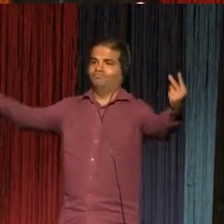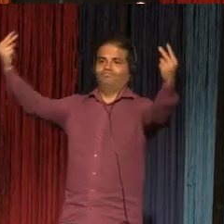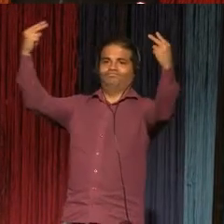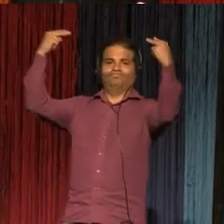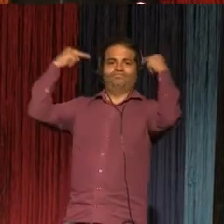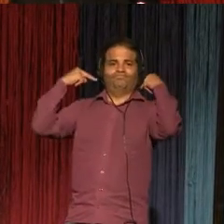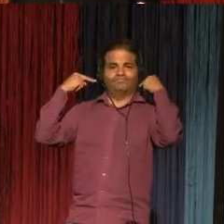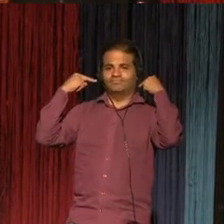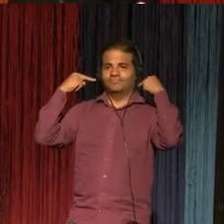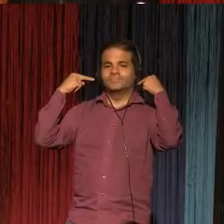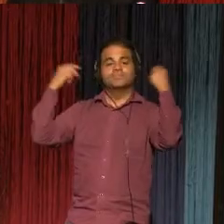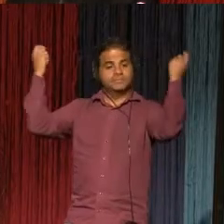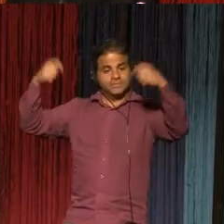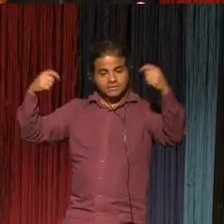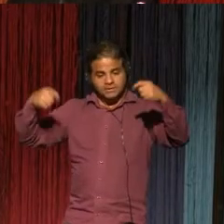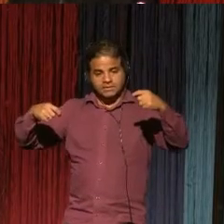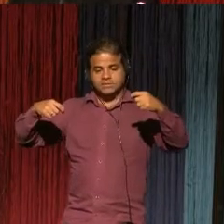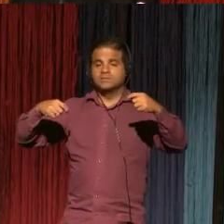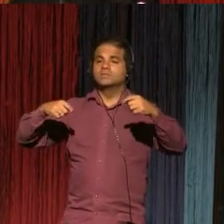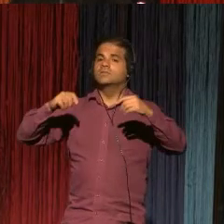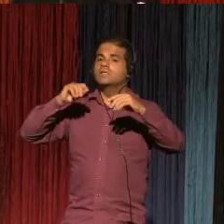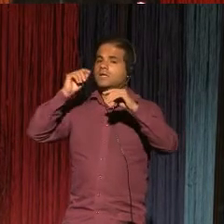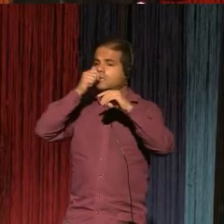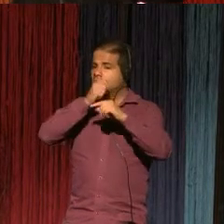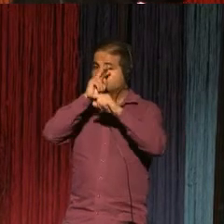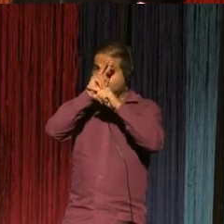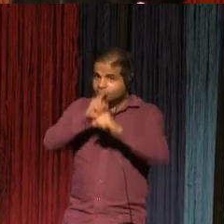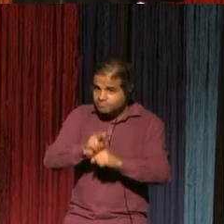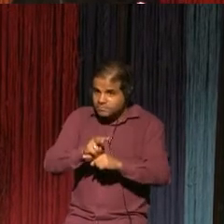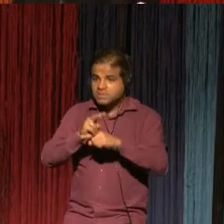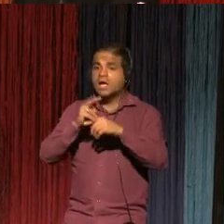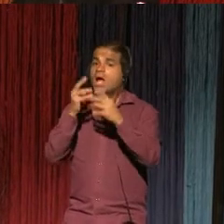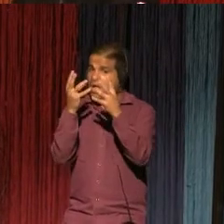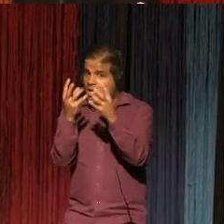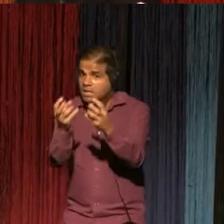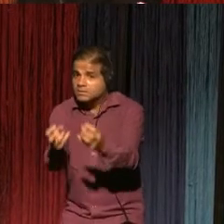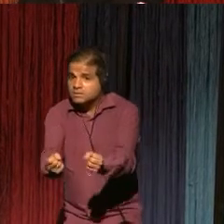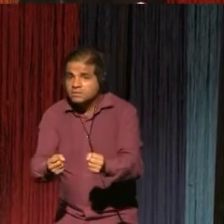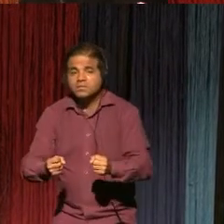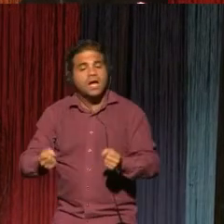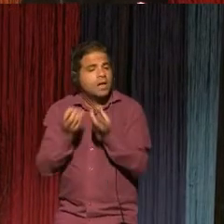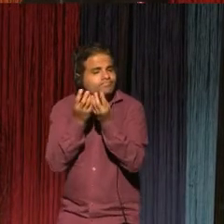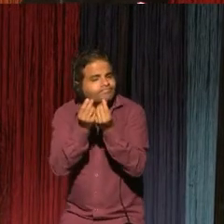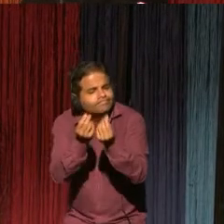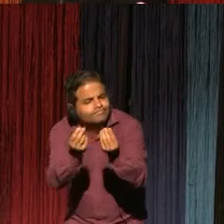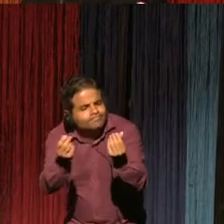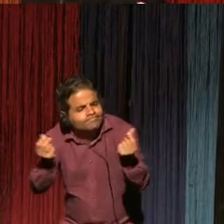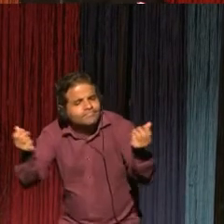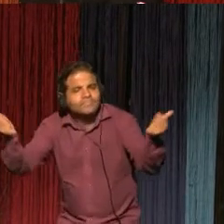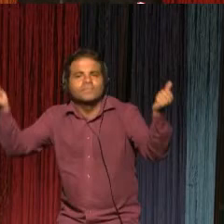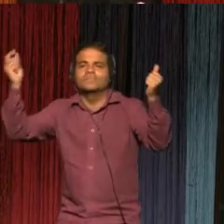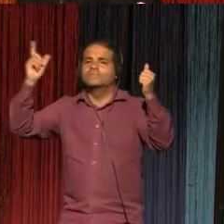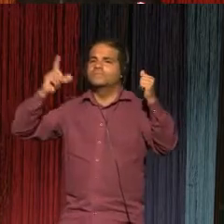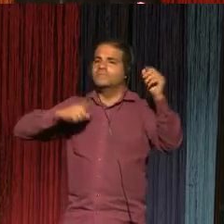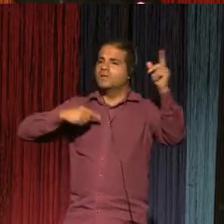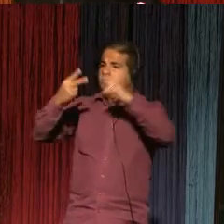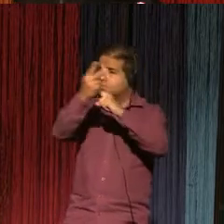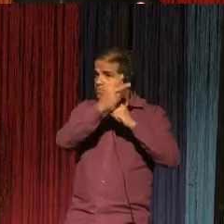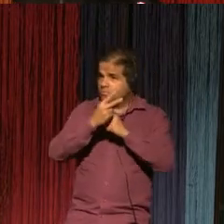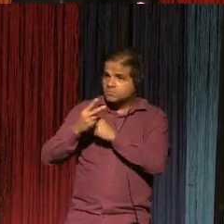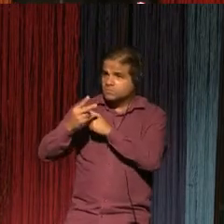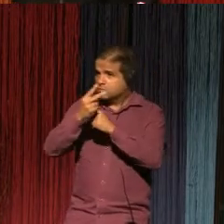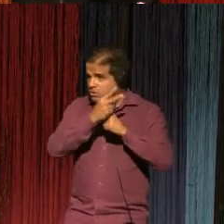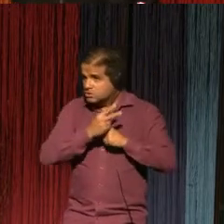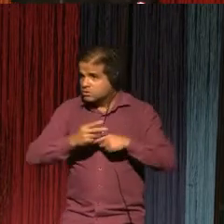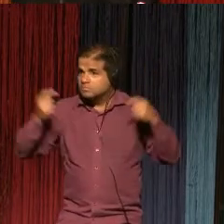realmente vistos. A gente tem que baixar a guarda e permitir ser vulnerável. Tentar se proteger